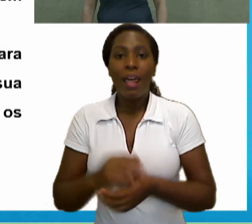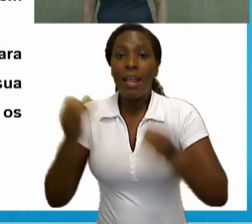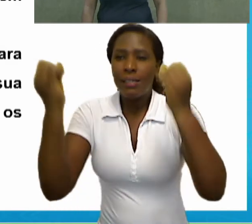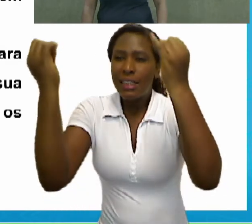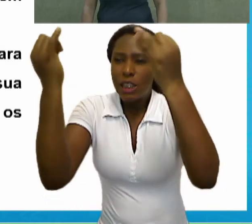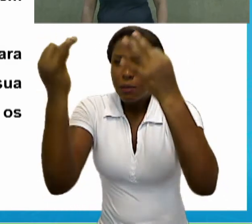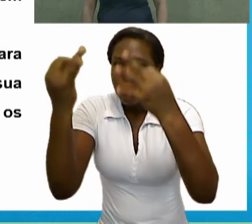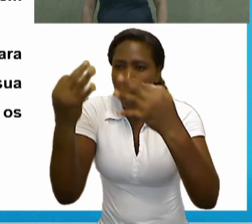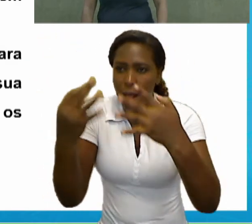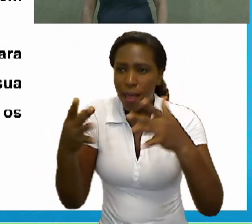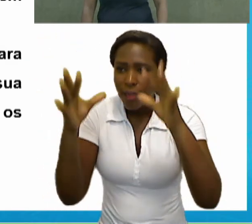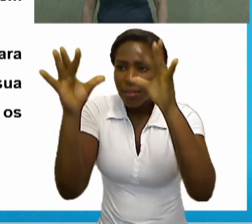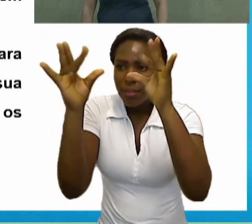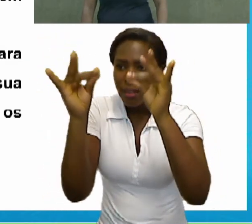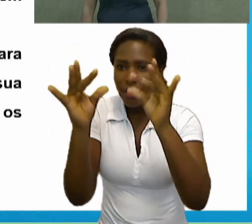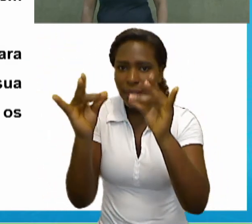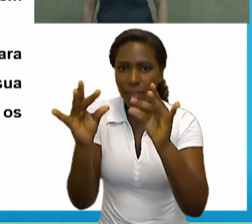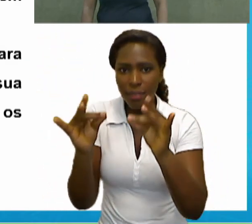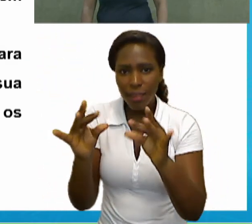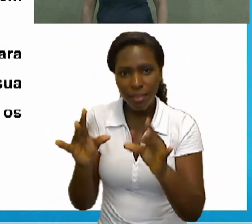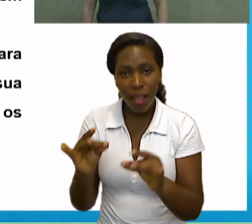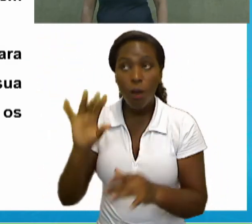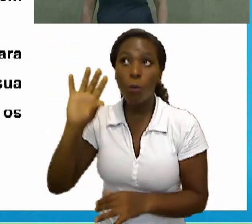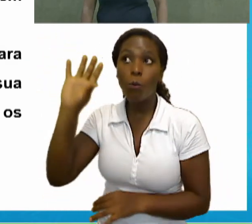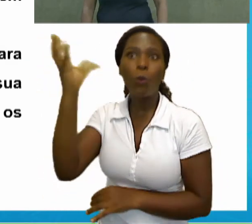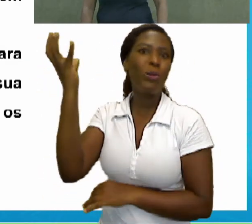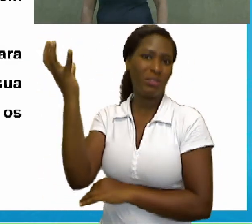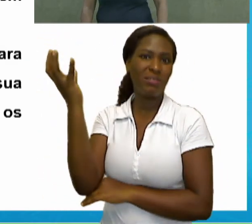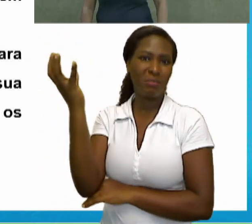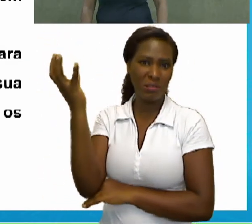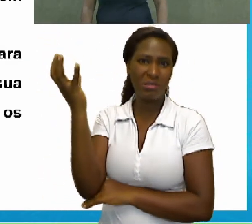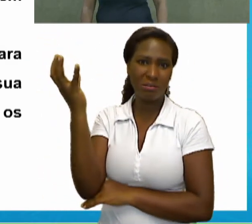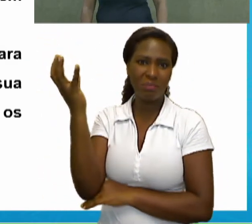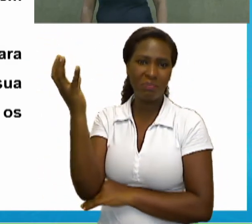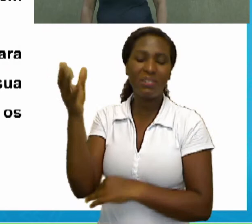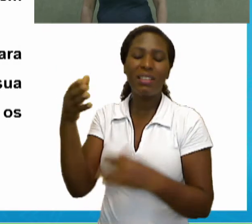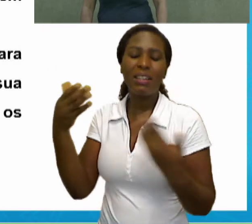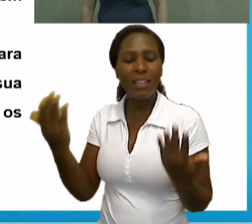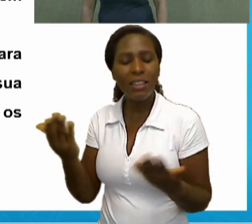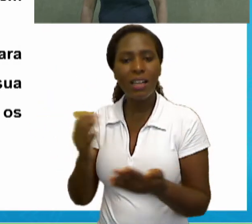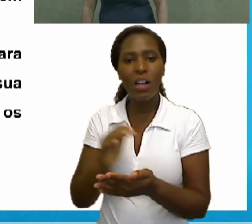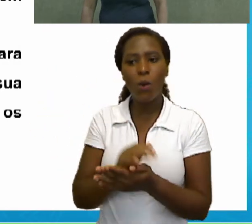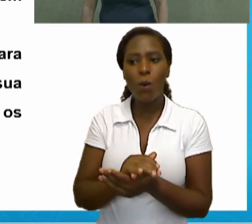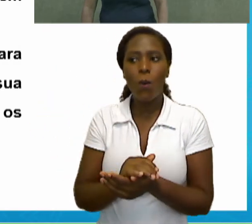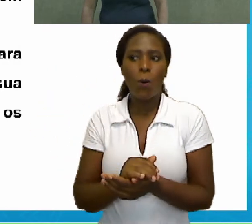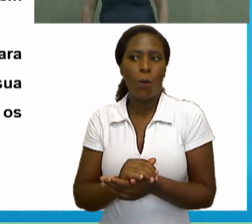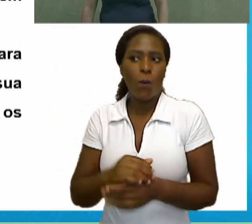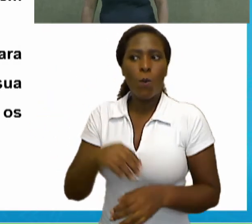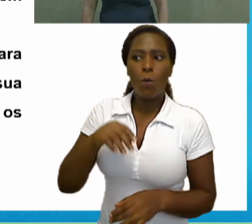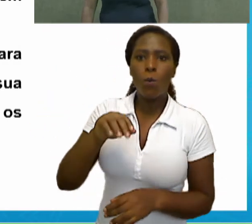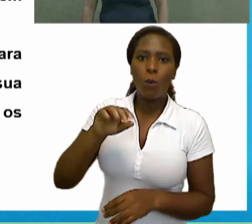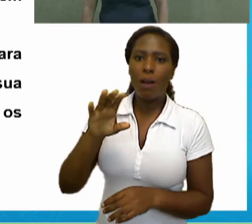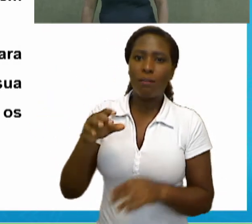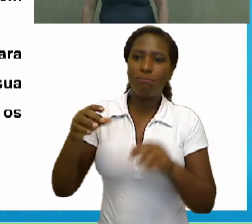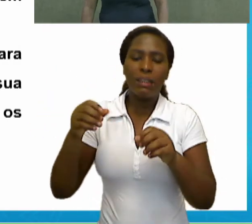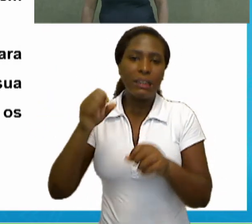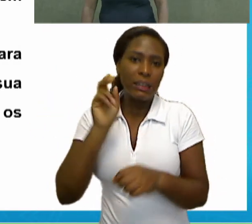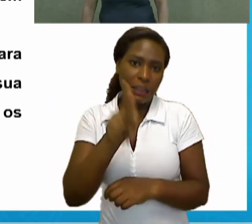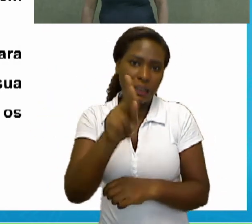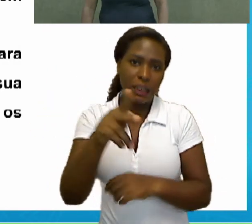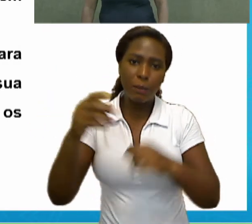de fatos. Assim, a matéria será obrigatoriamente mais longa